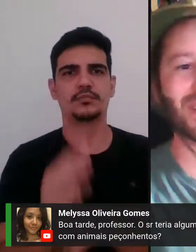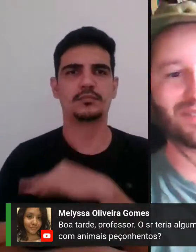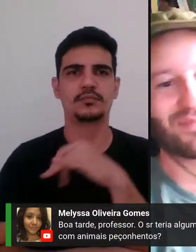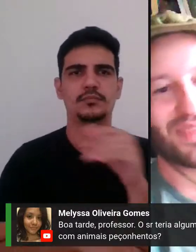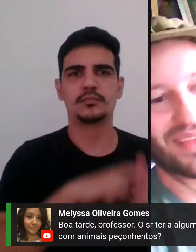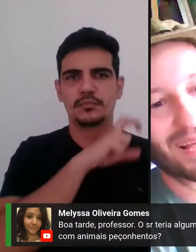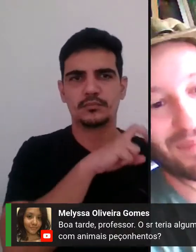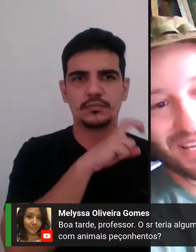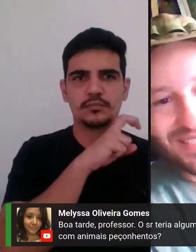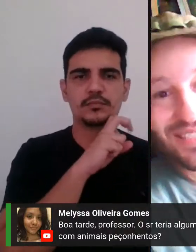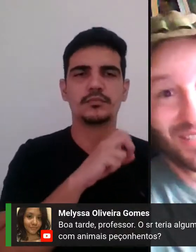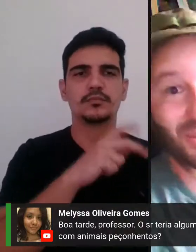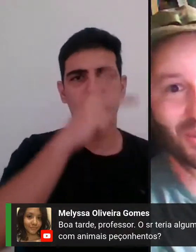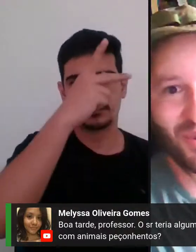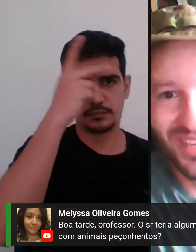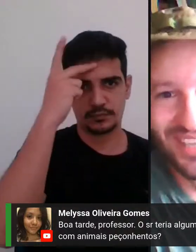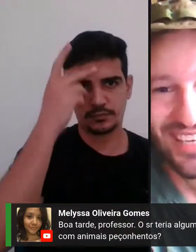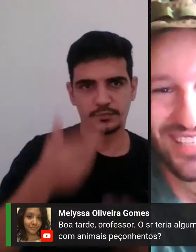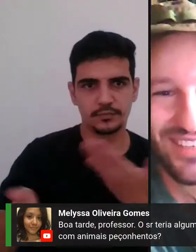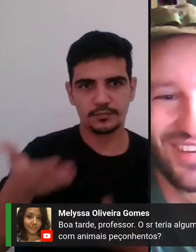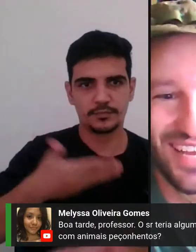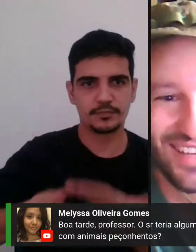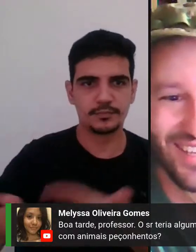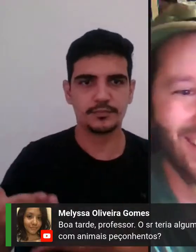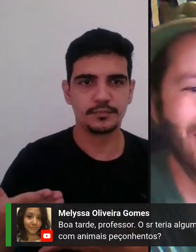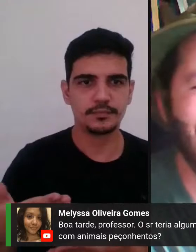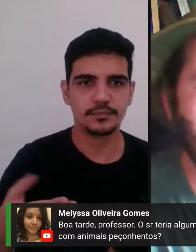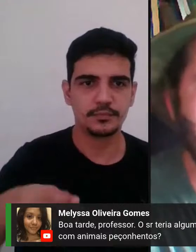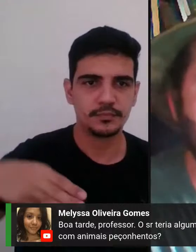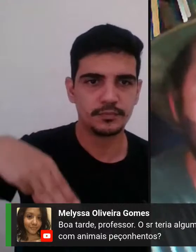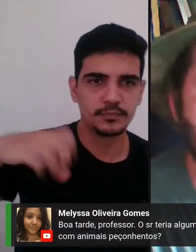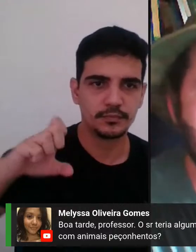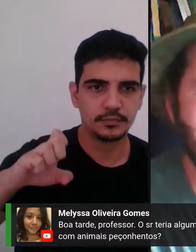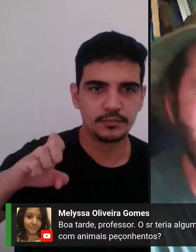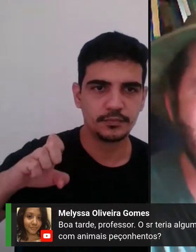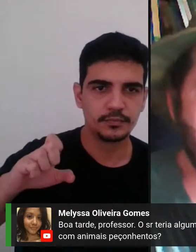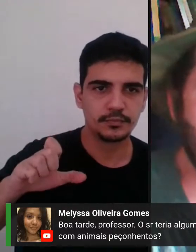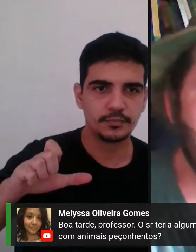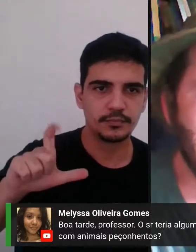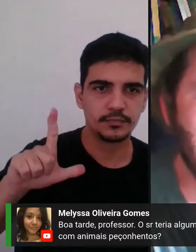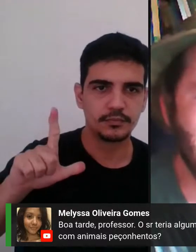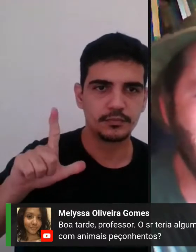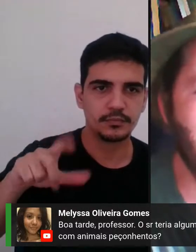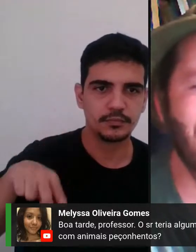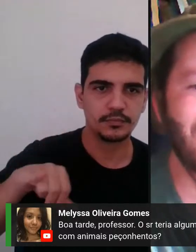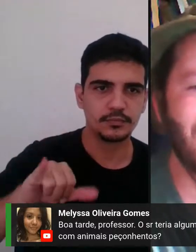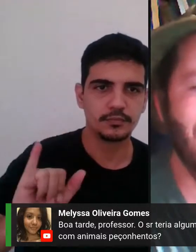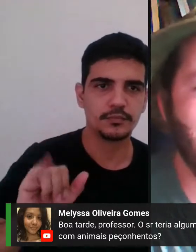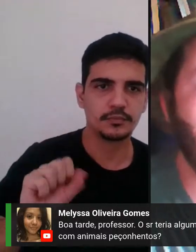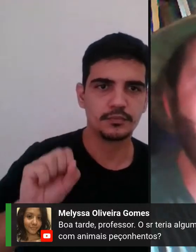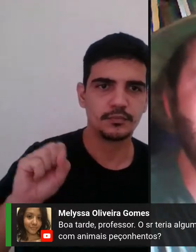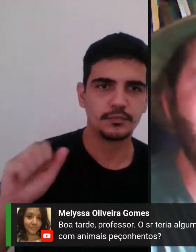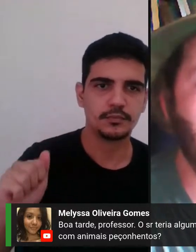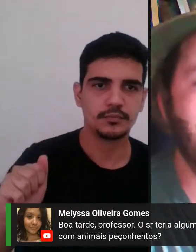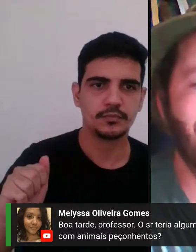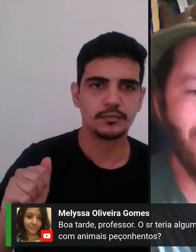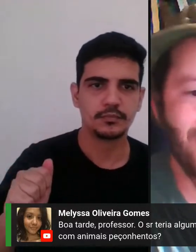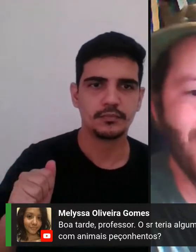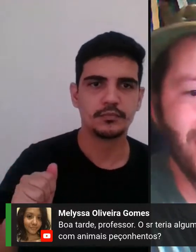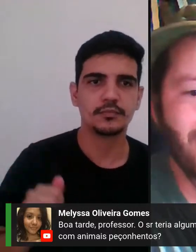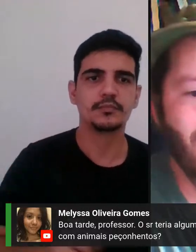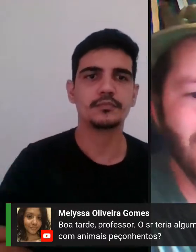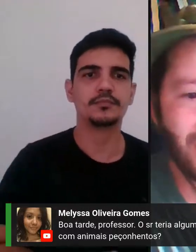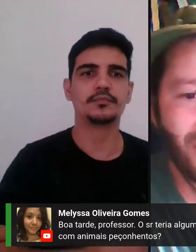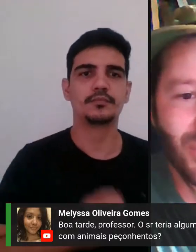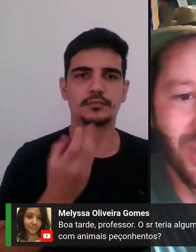está participando, hein? A Melissa, você é show de bola. Obrigado aí. É bom. Melissa Oliveira, Gomes, Oliveira